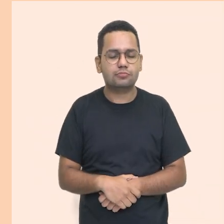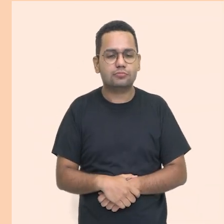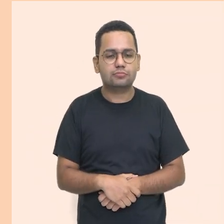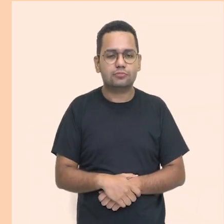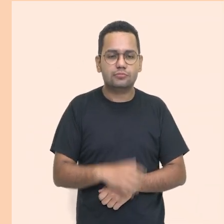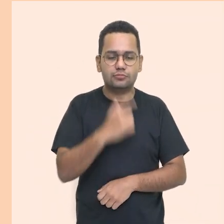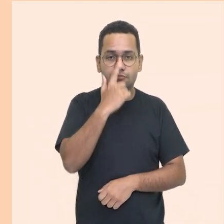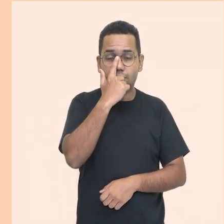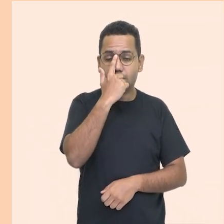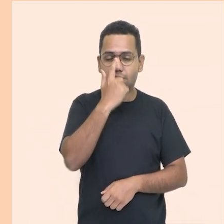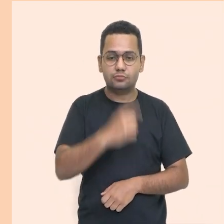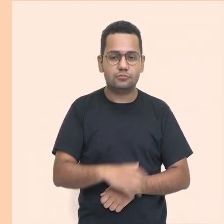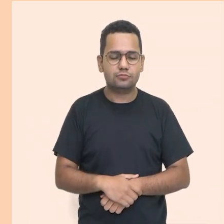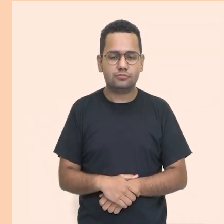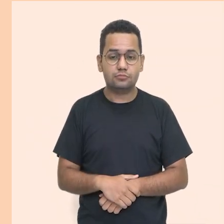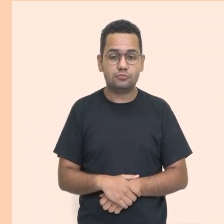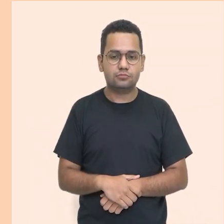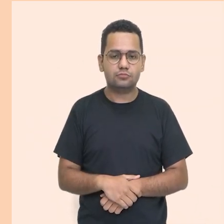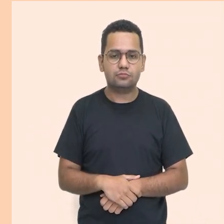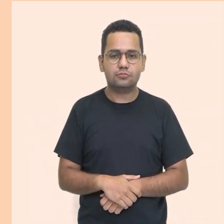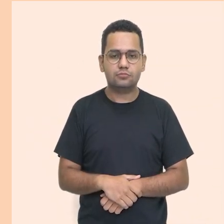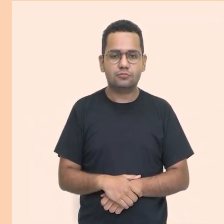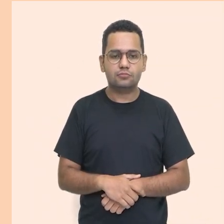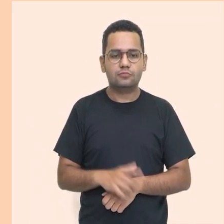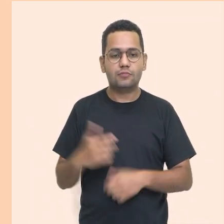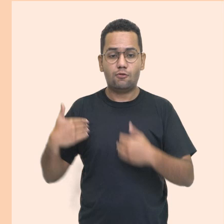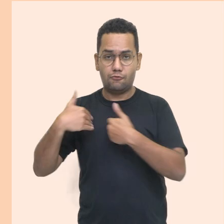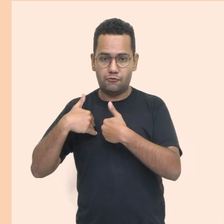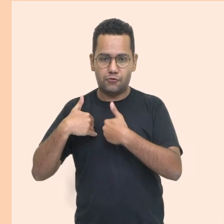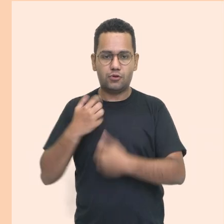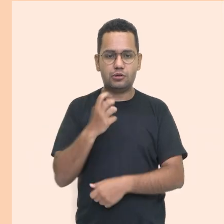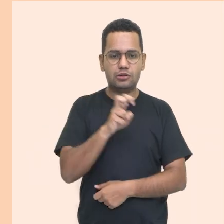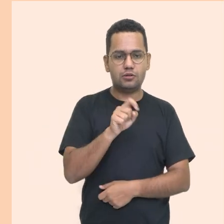representação identificada da flora, com cerca de